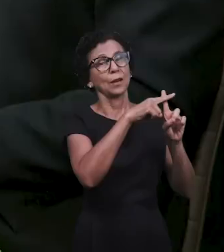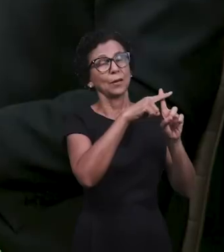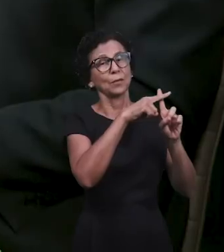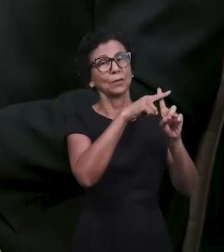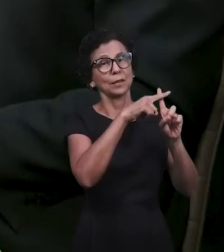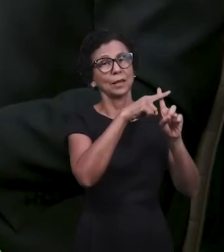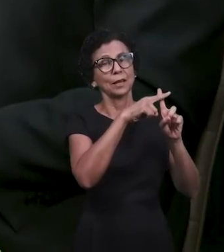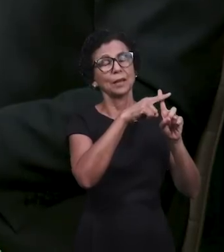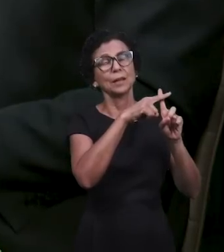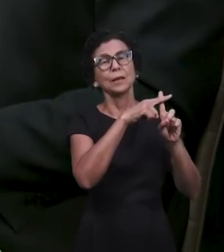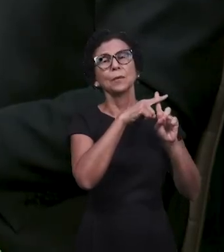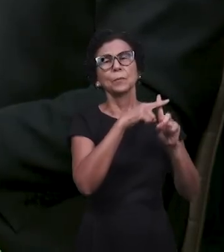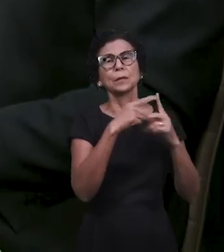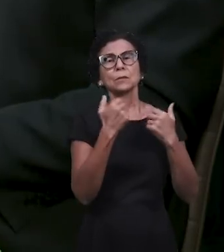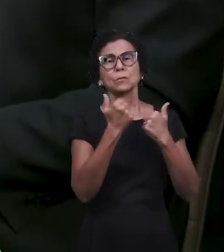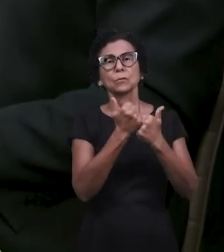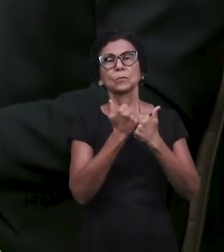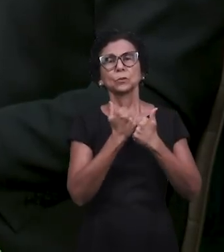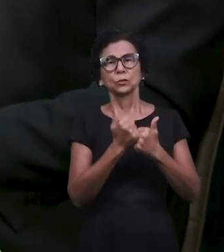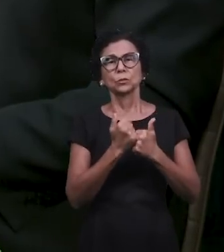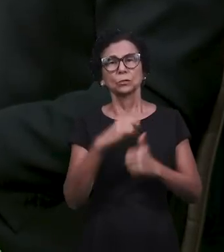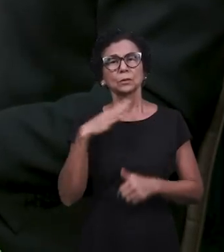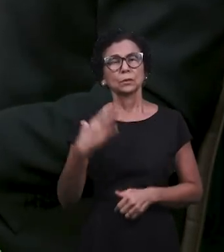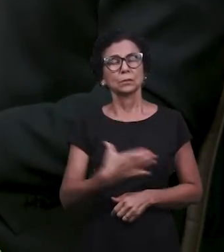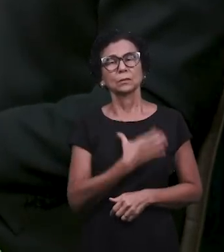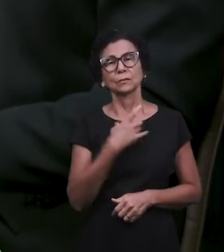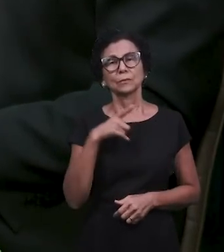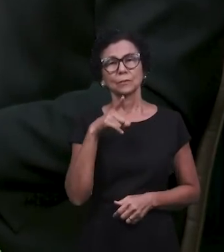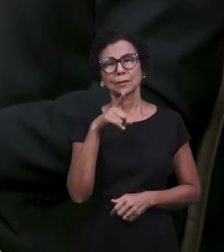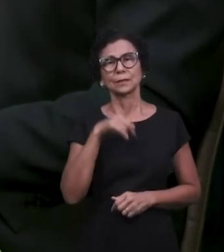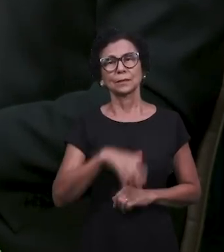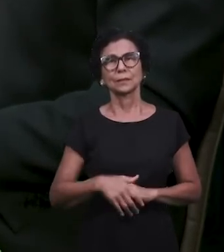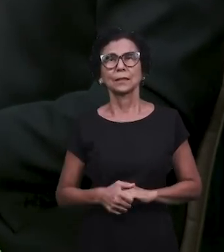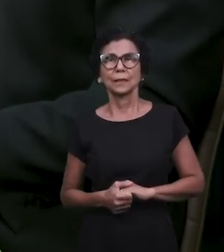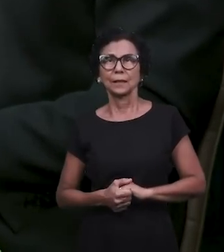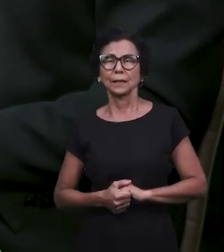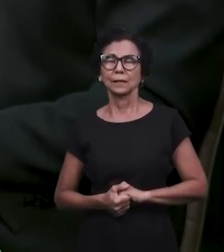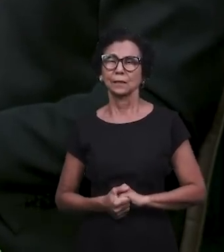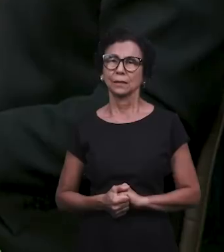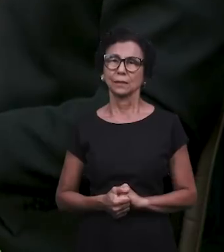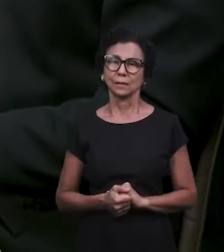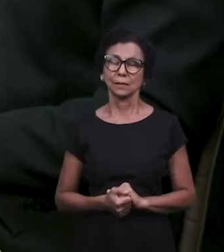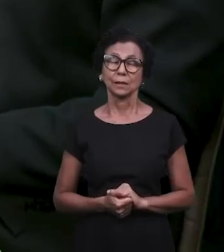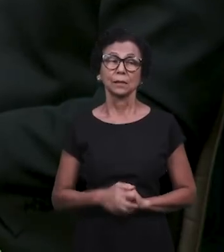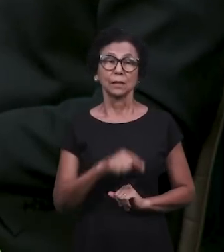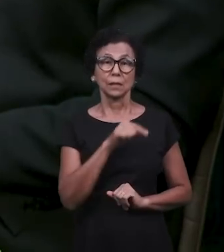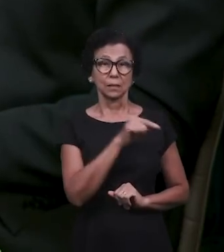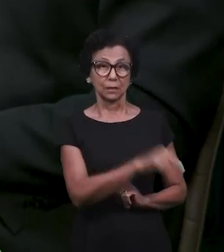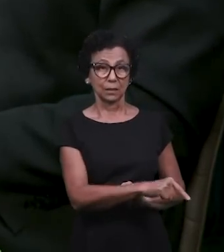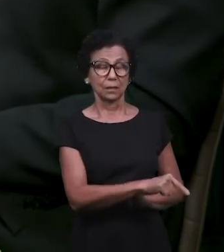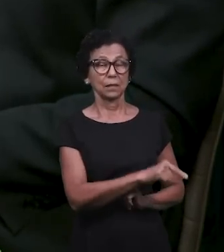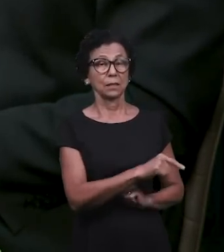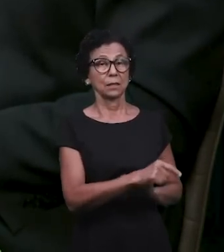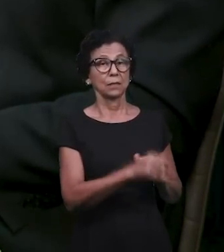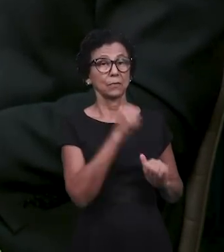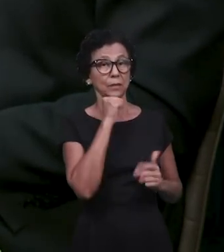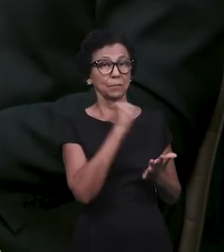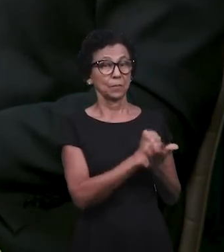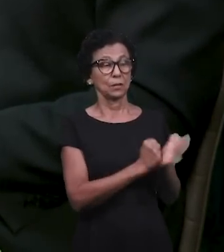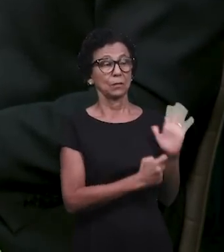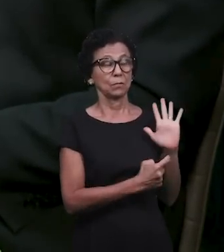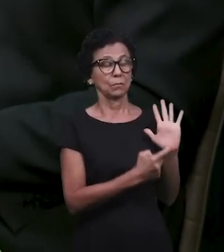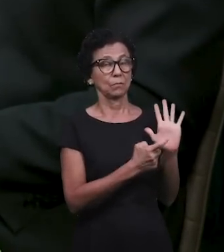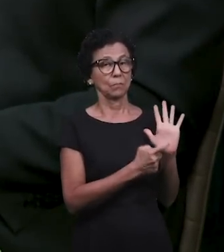a vida do crente, daquele que foi tirado do Egito pela mão forte do Senhor, com sinais, com